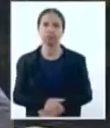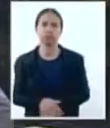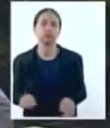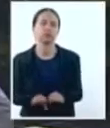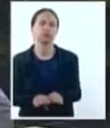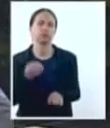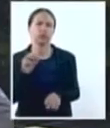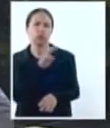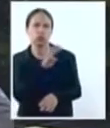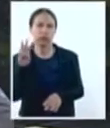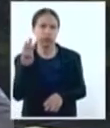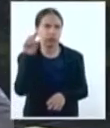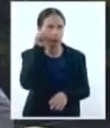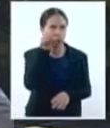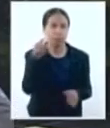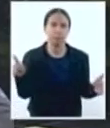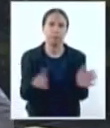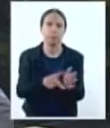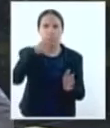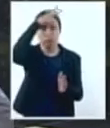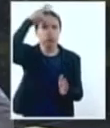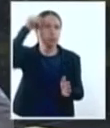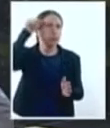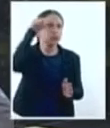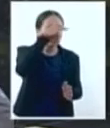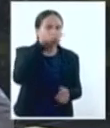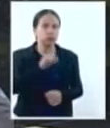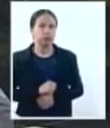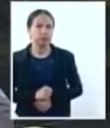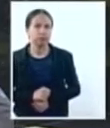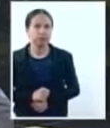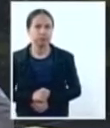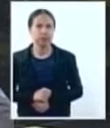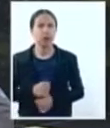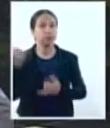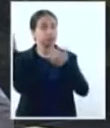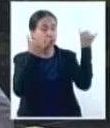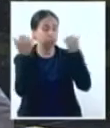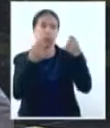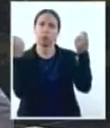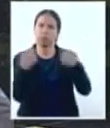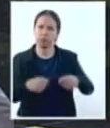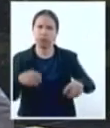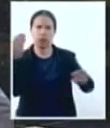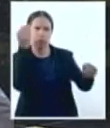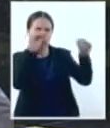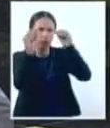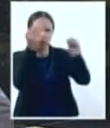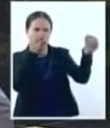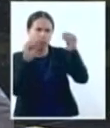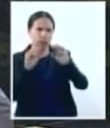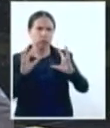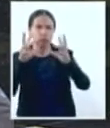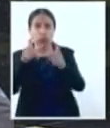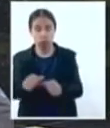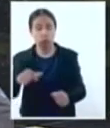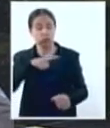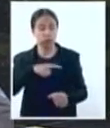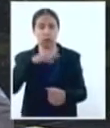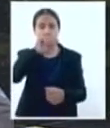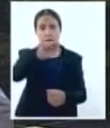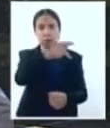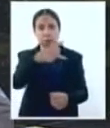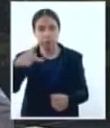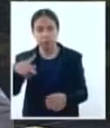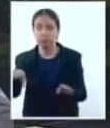site oficial é onde as informações devem estar contidas, né, vereador? A gente sabe que existem os aplicativos, as pessoas estão